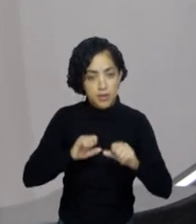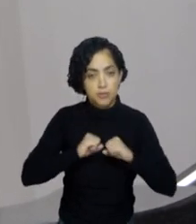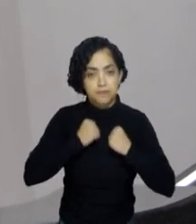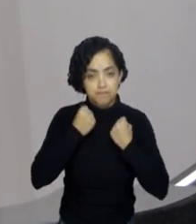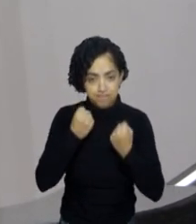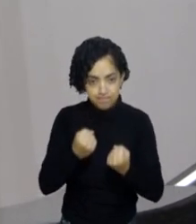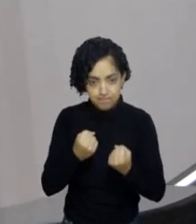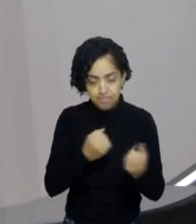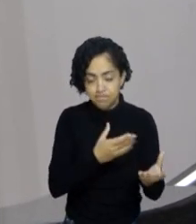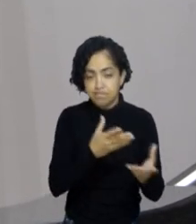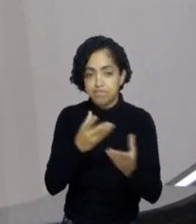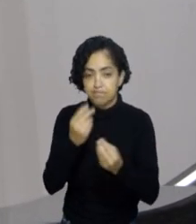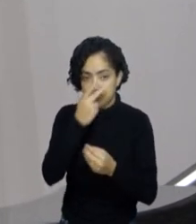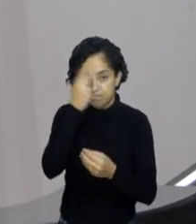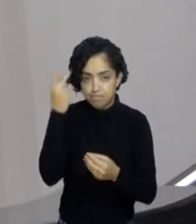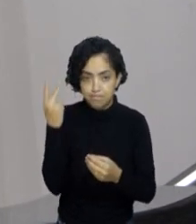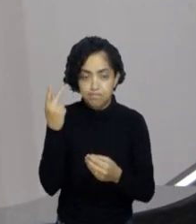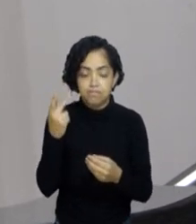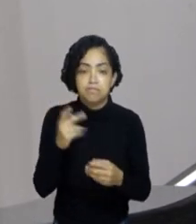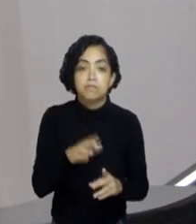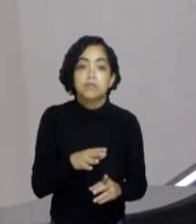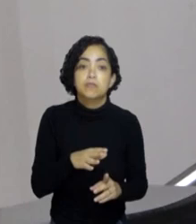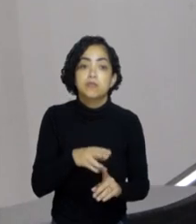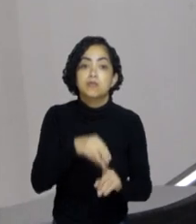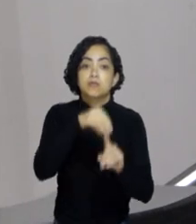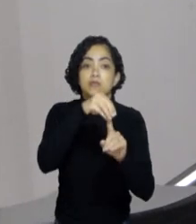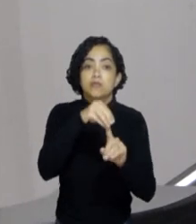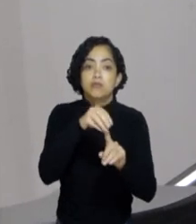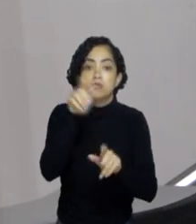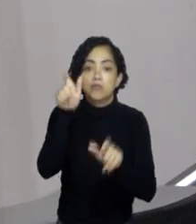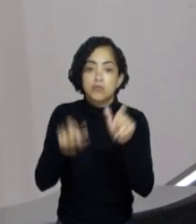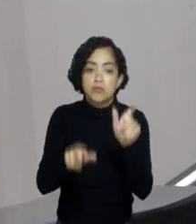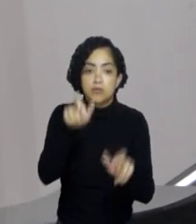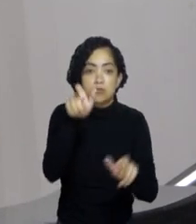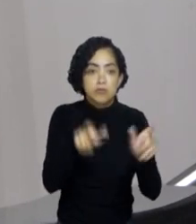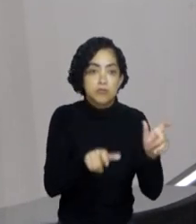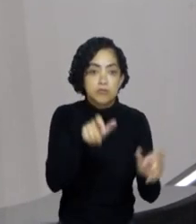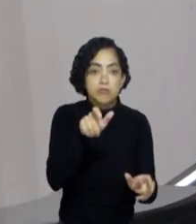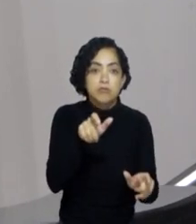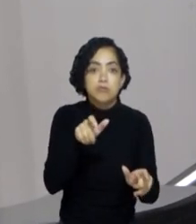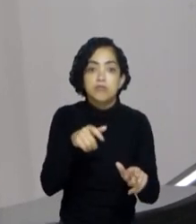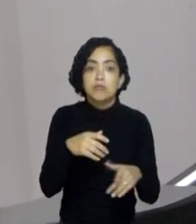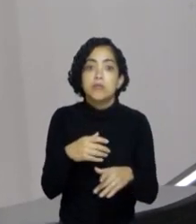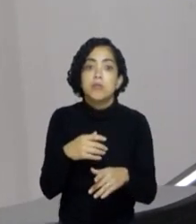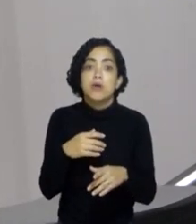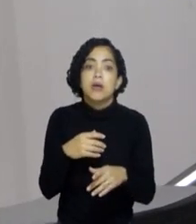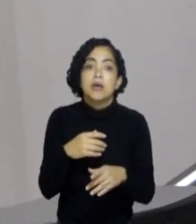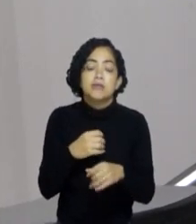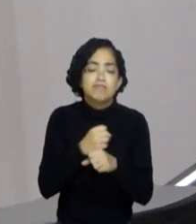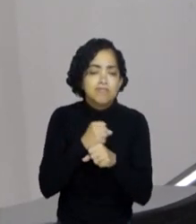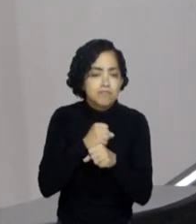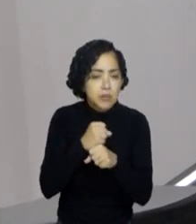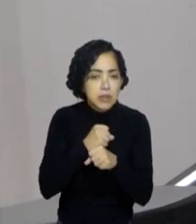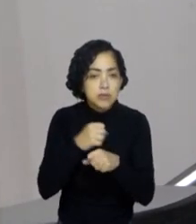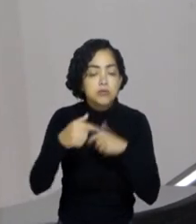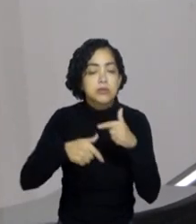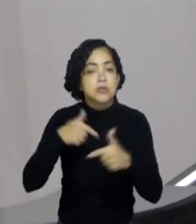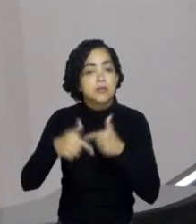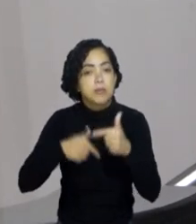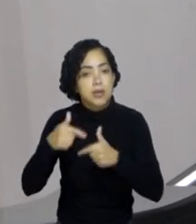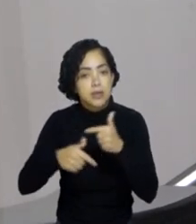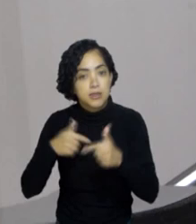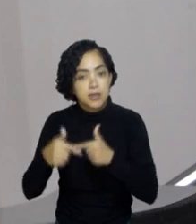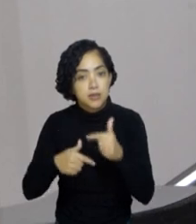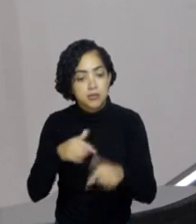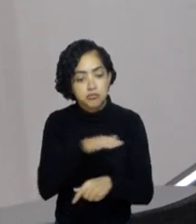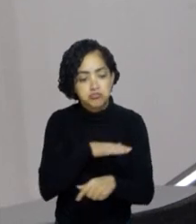muitas pessoas. Destaco aqui colaboradores que passaram pela nossa empresa nessas mais de 3 décadas, nas mais diversas